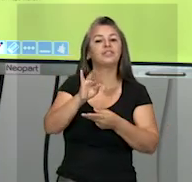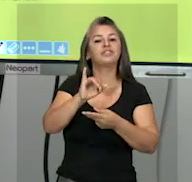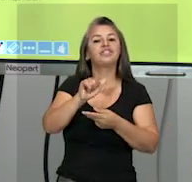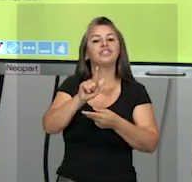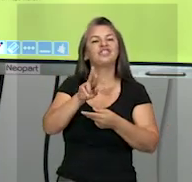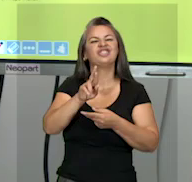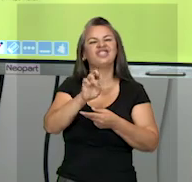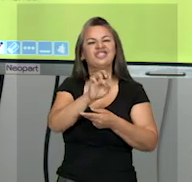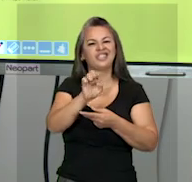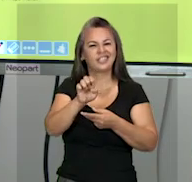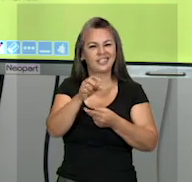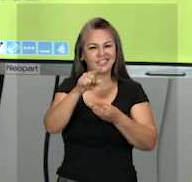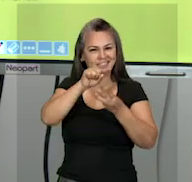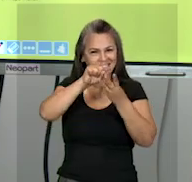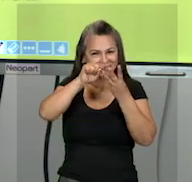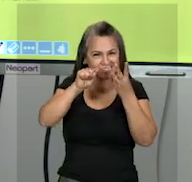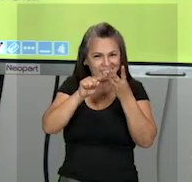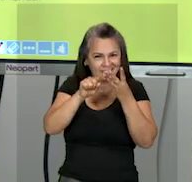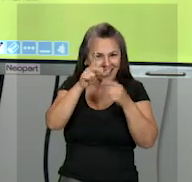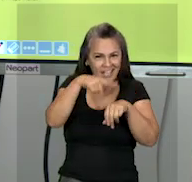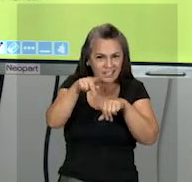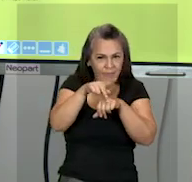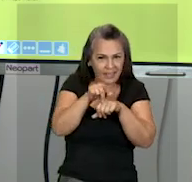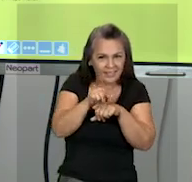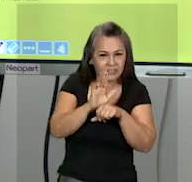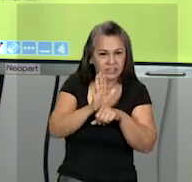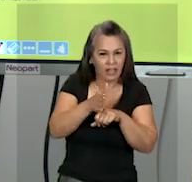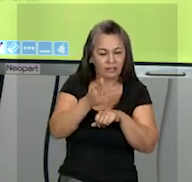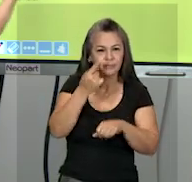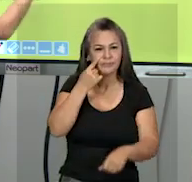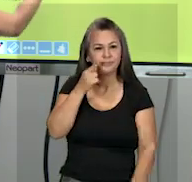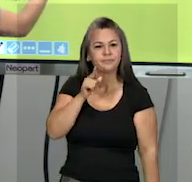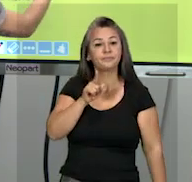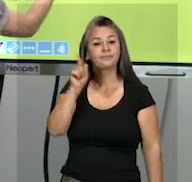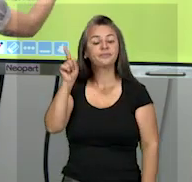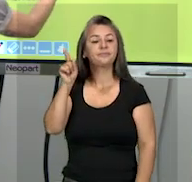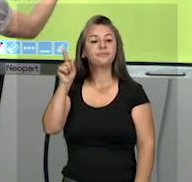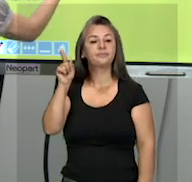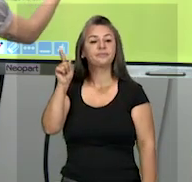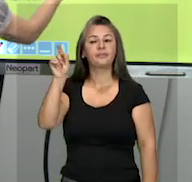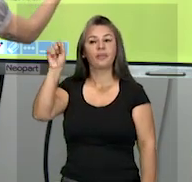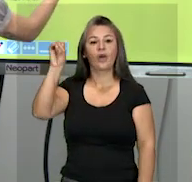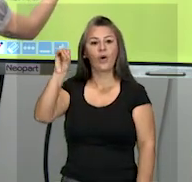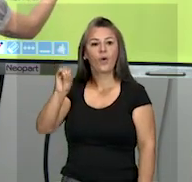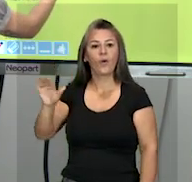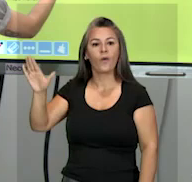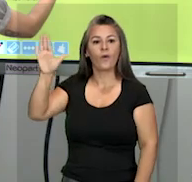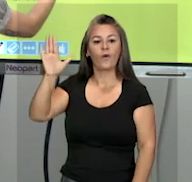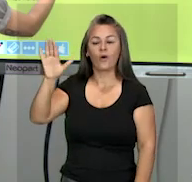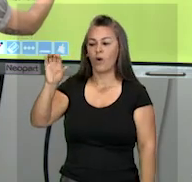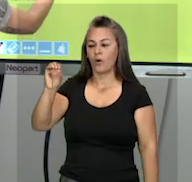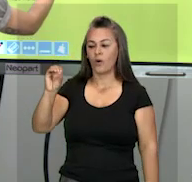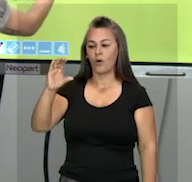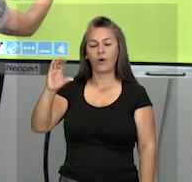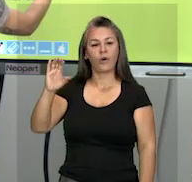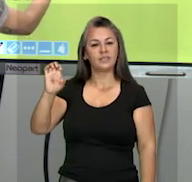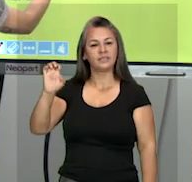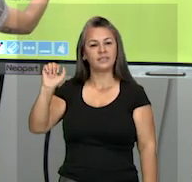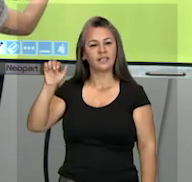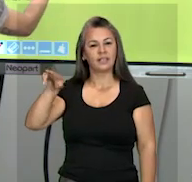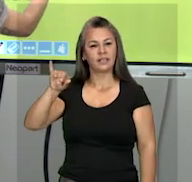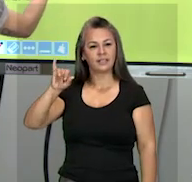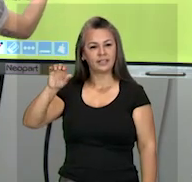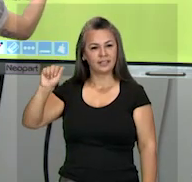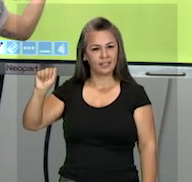hora tem questões específicas de cada um deles. E vamos falar também sobre a Oceania, que é o continente